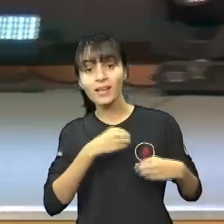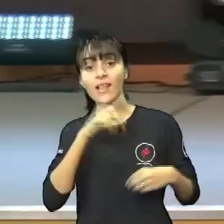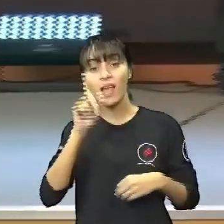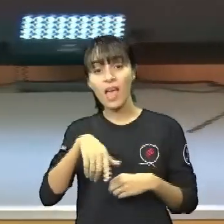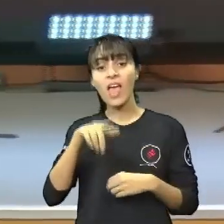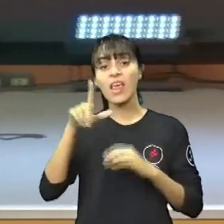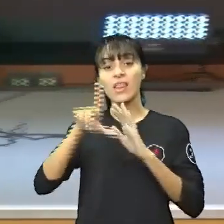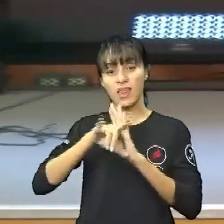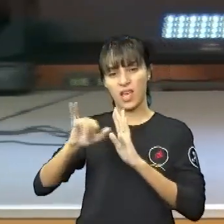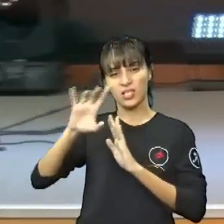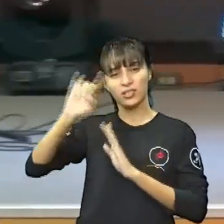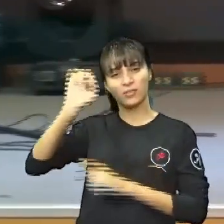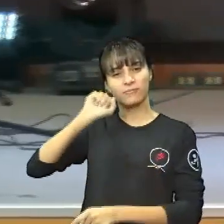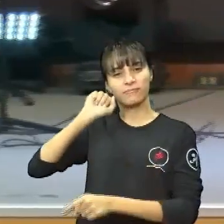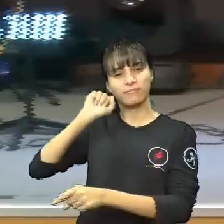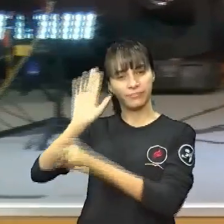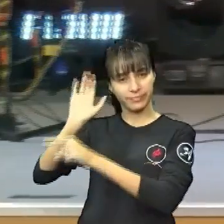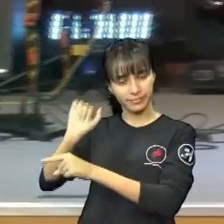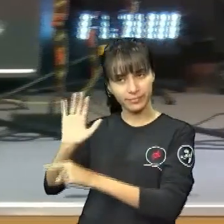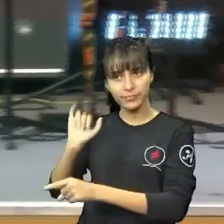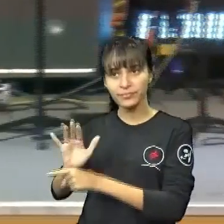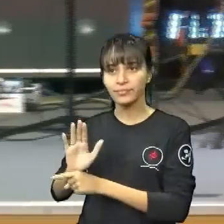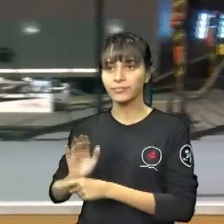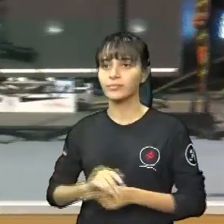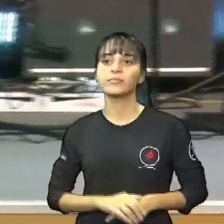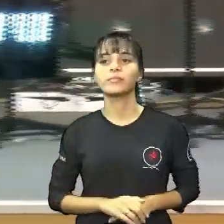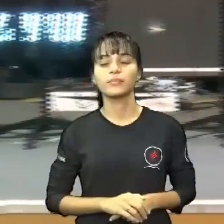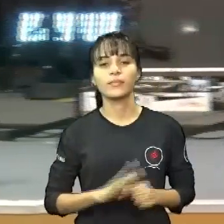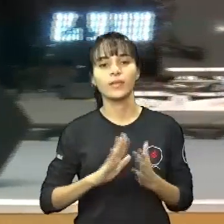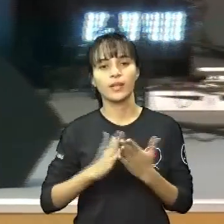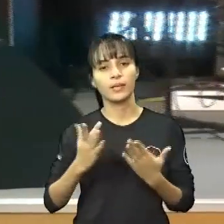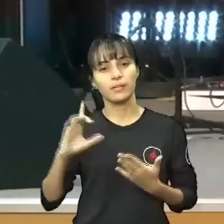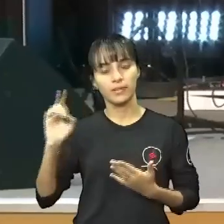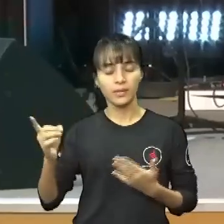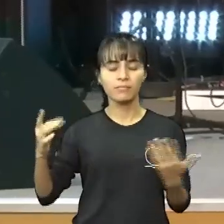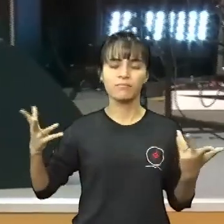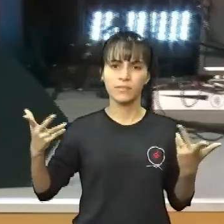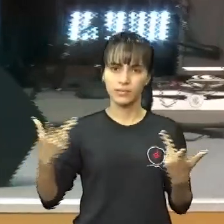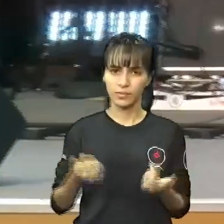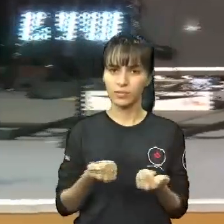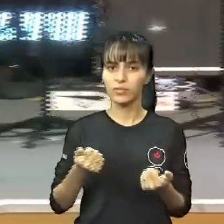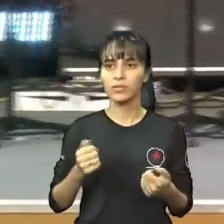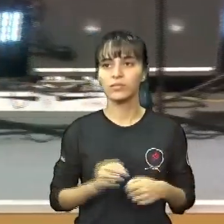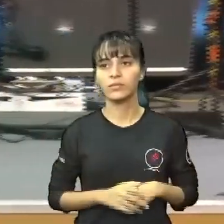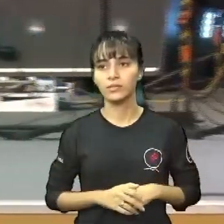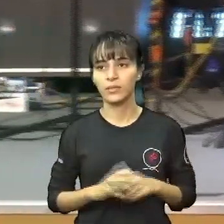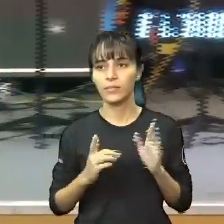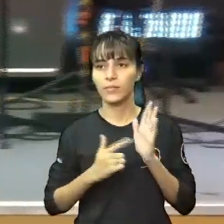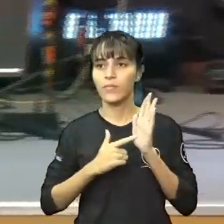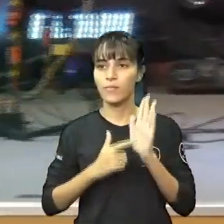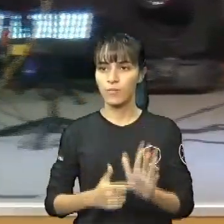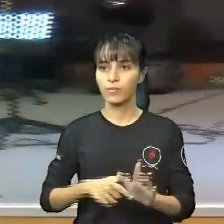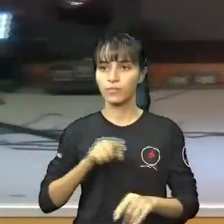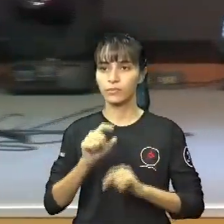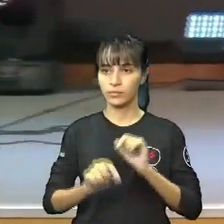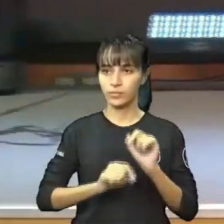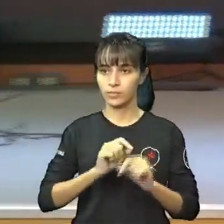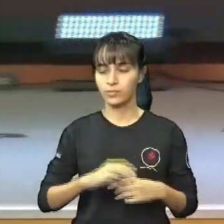desobedecer as leis de Deus e a Bíblia é tão incrível que ela mostra